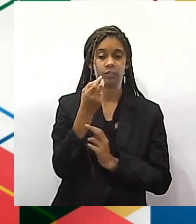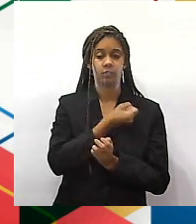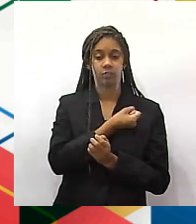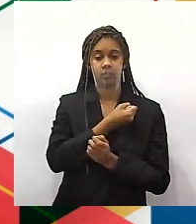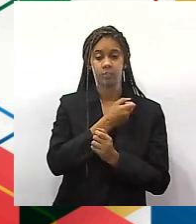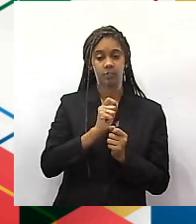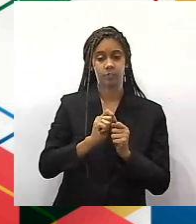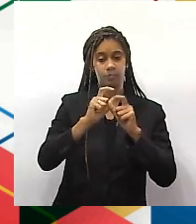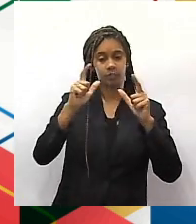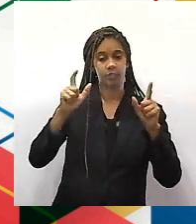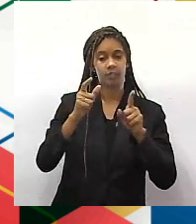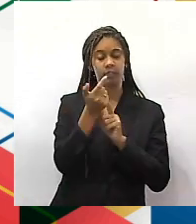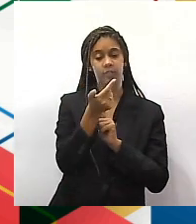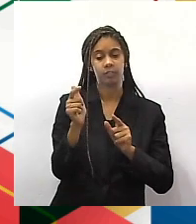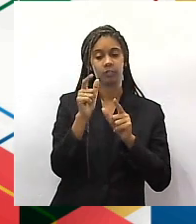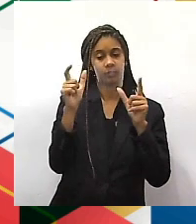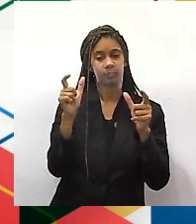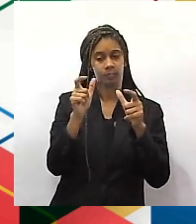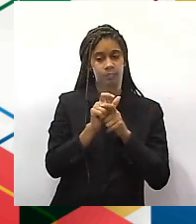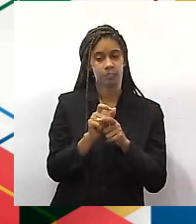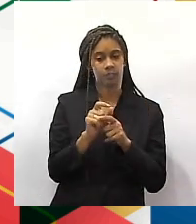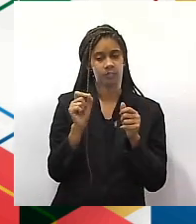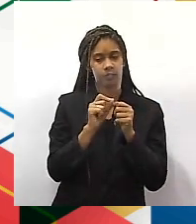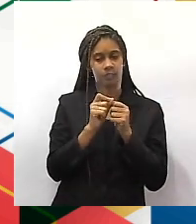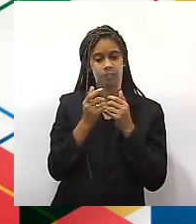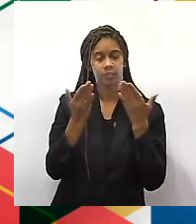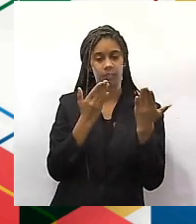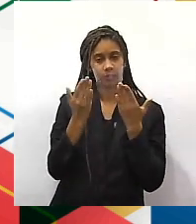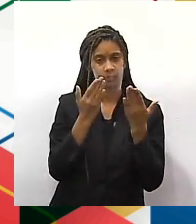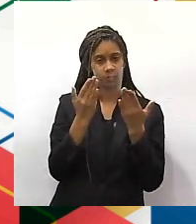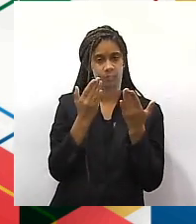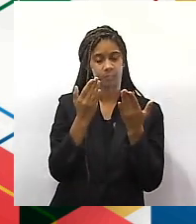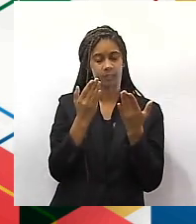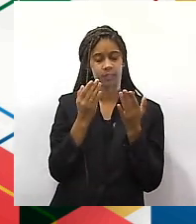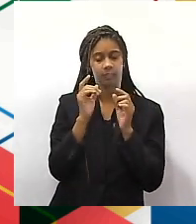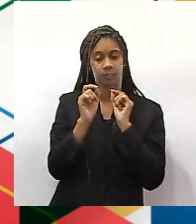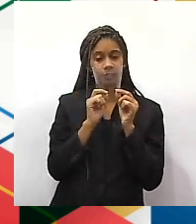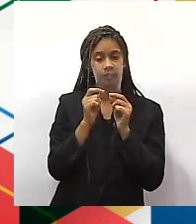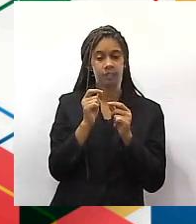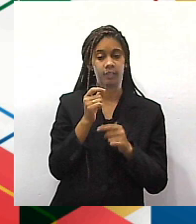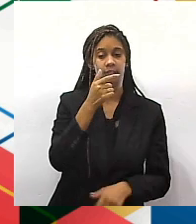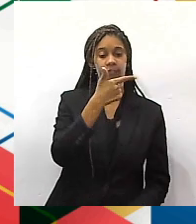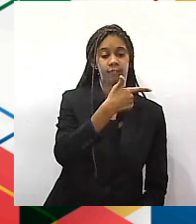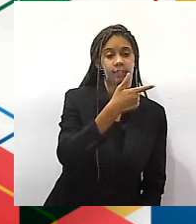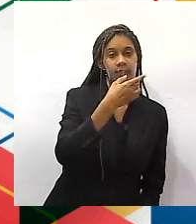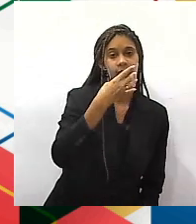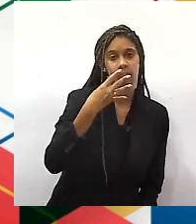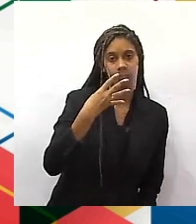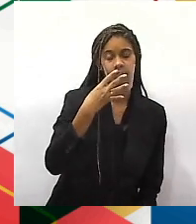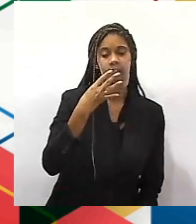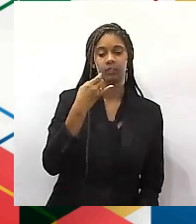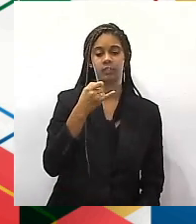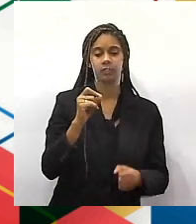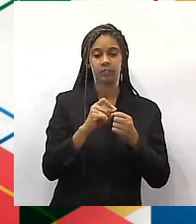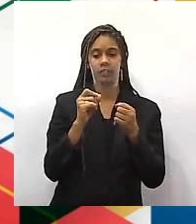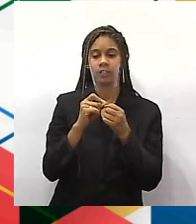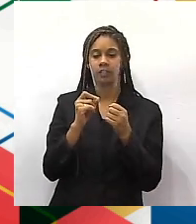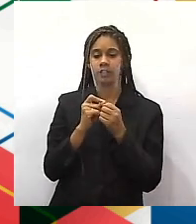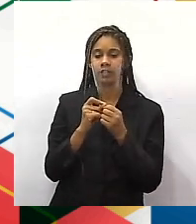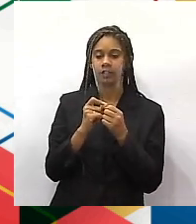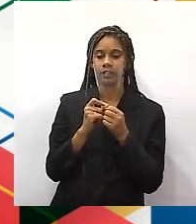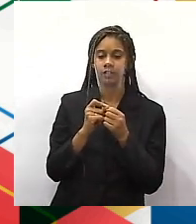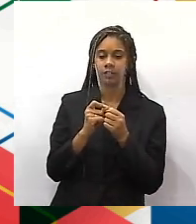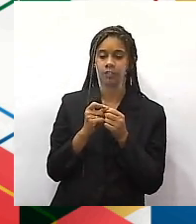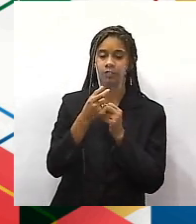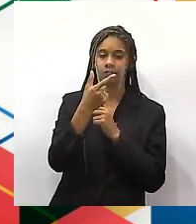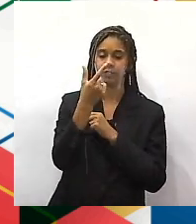vai fazer o correspondente deles. O grande aqui, ó, o 24, se eu quiser fazer a correspondência entre segmentos que